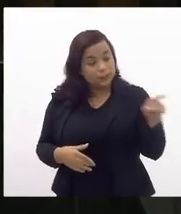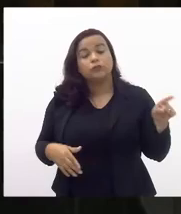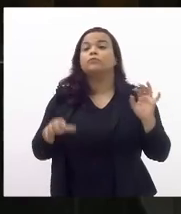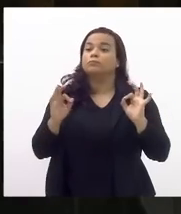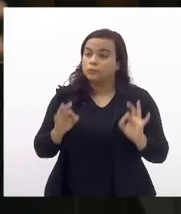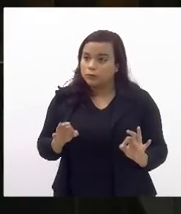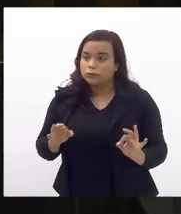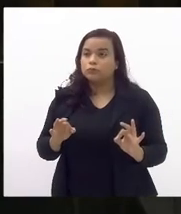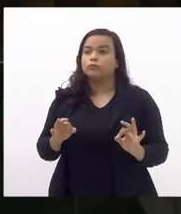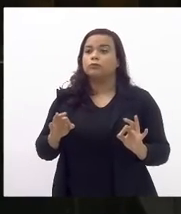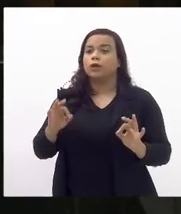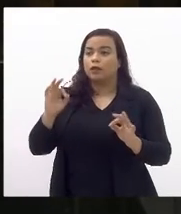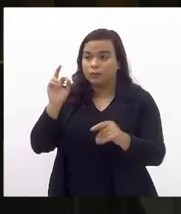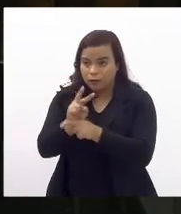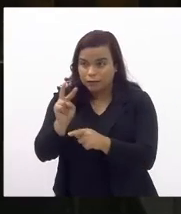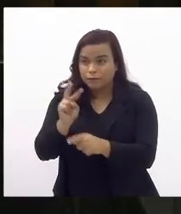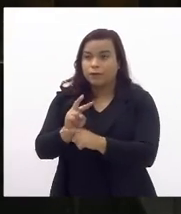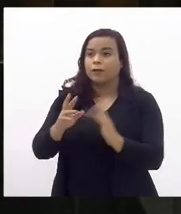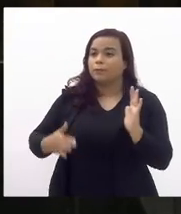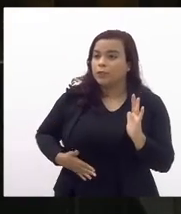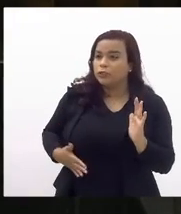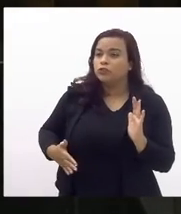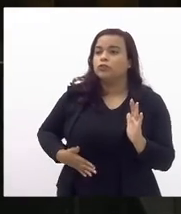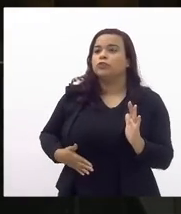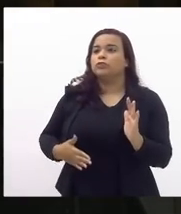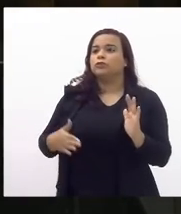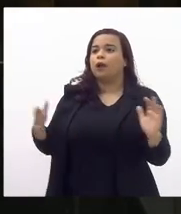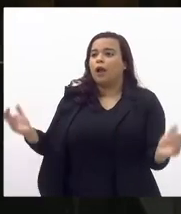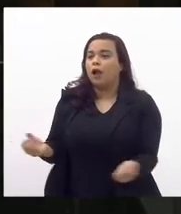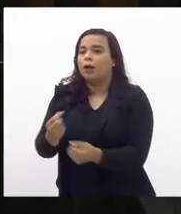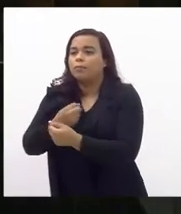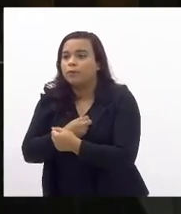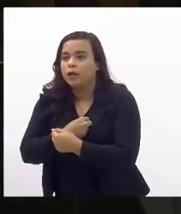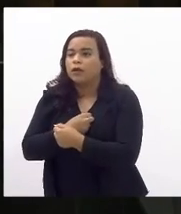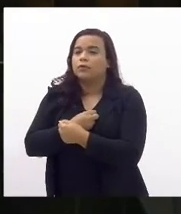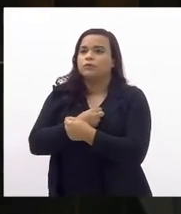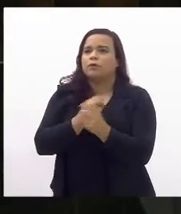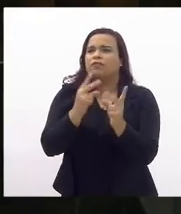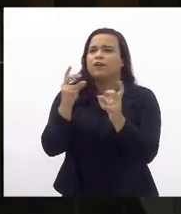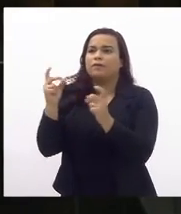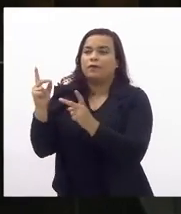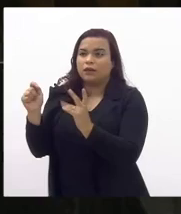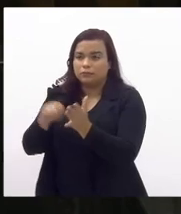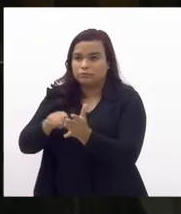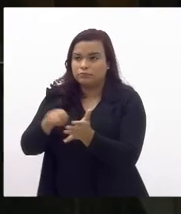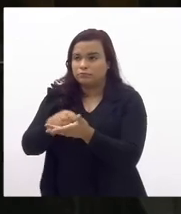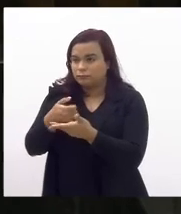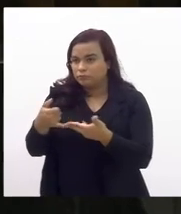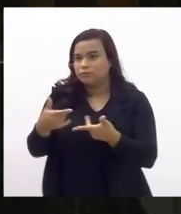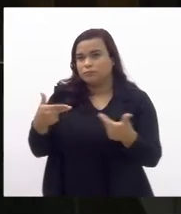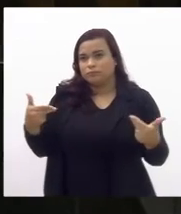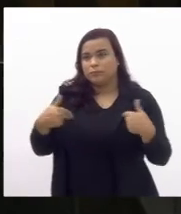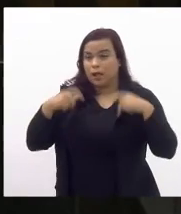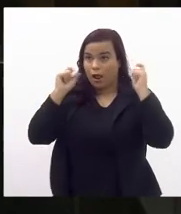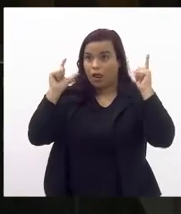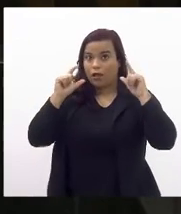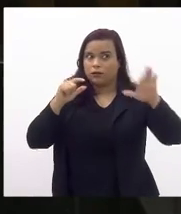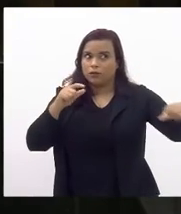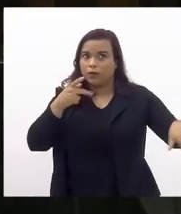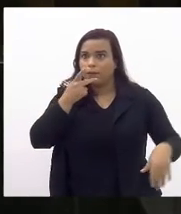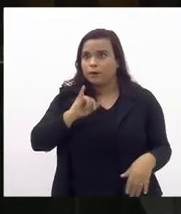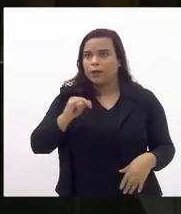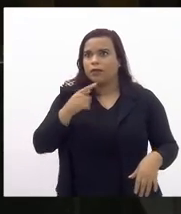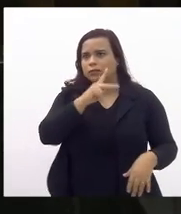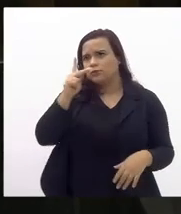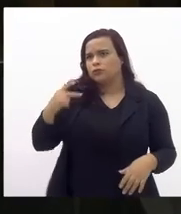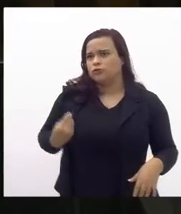lá defender bandidos, abraçar traficantes de drogas, estão abraçando vocês agora, e fica o meu alerta aos pais. Seus filhos